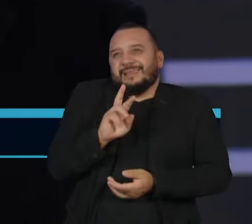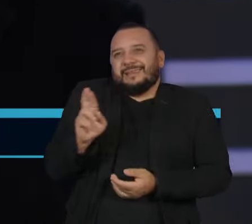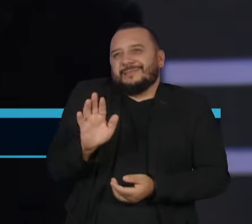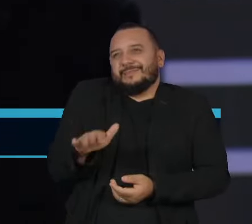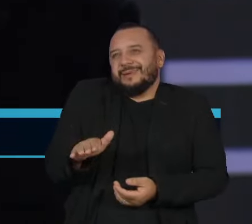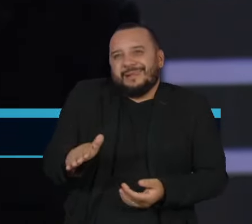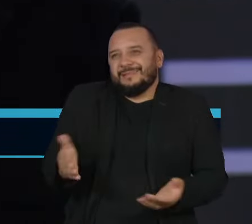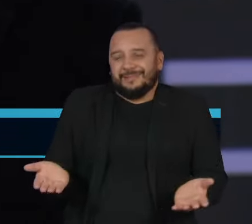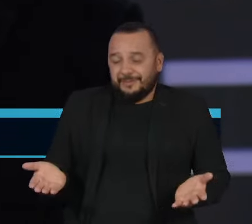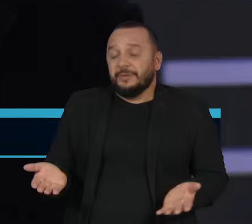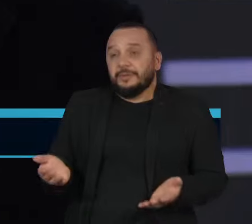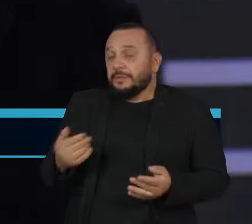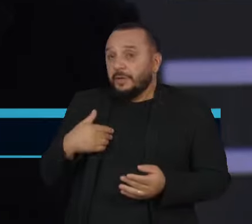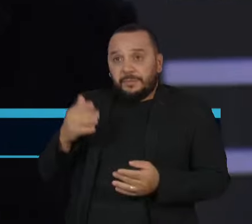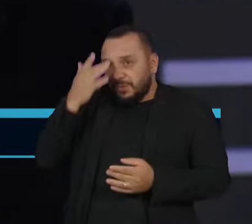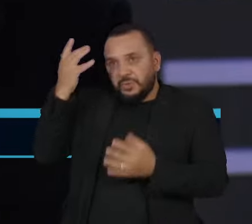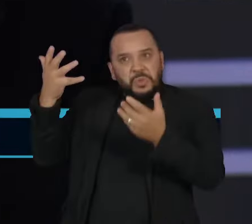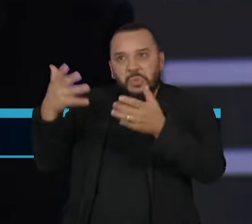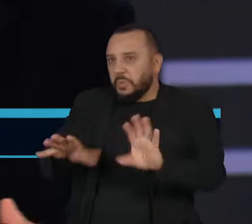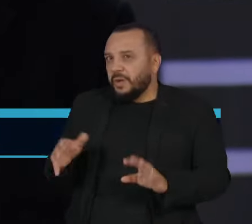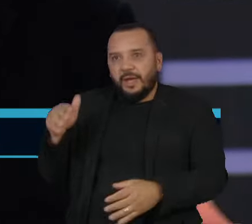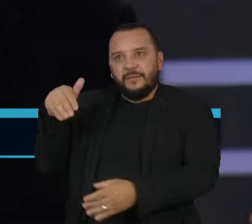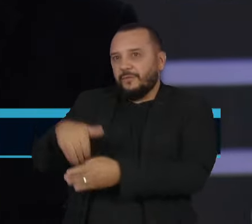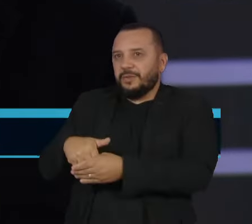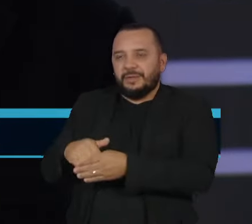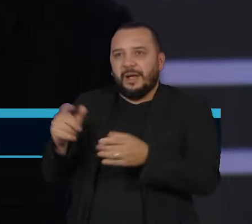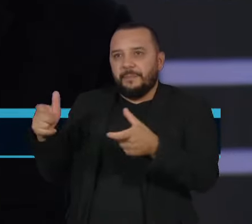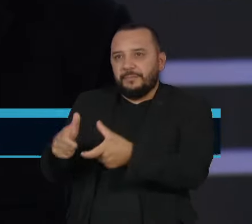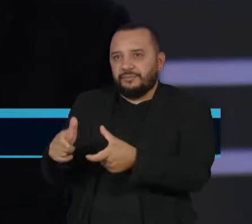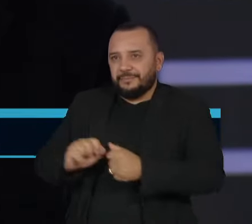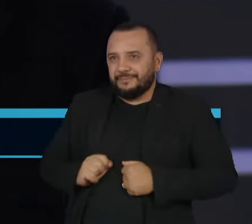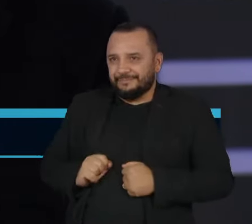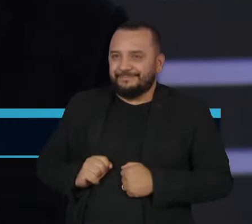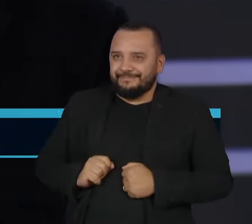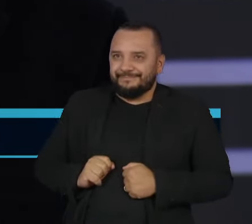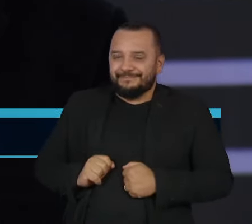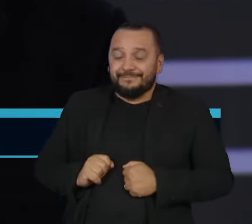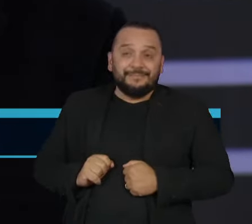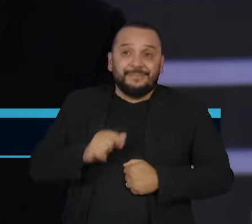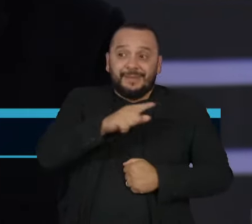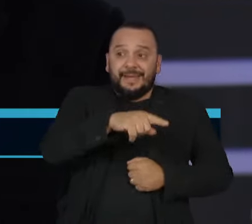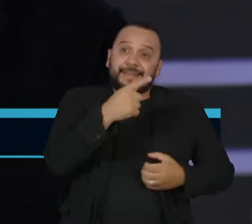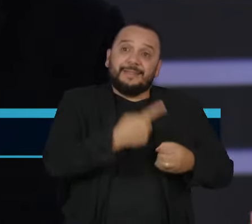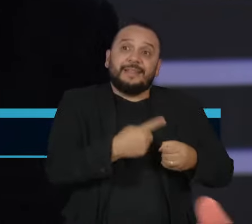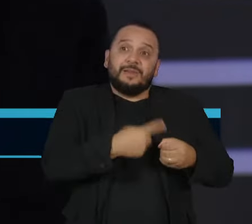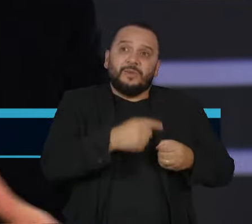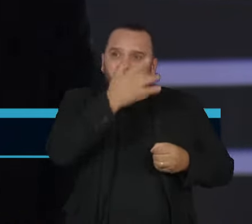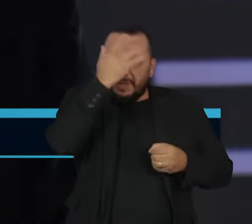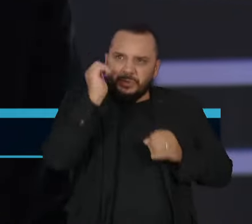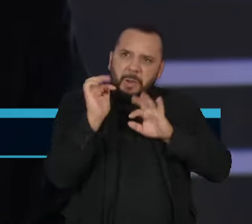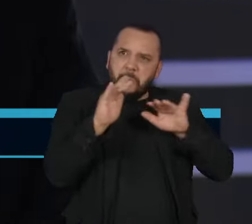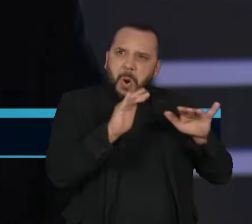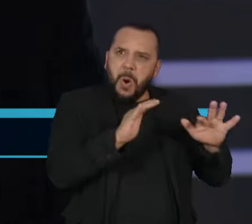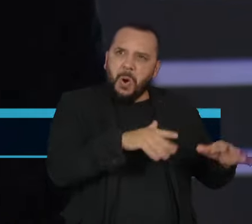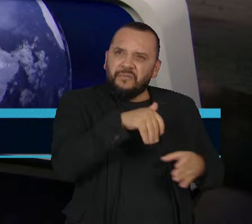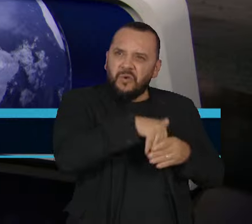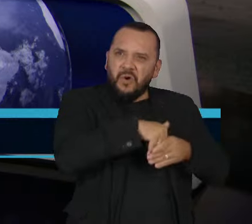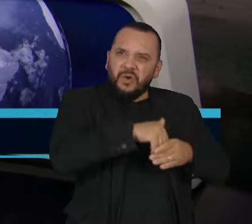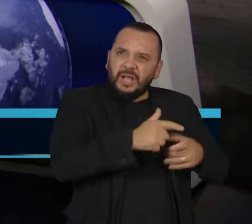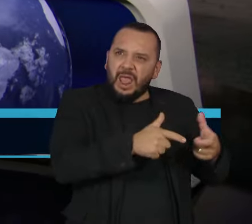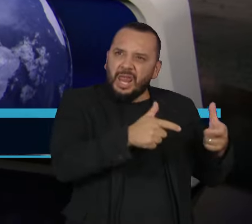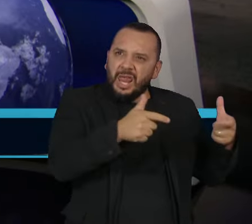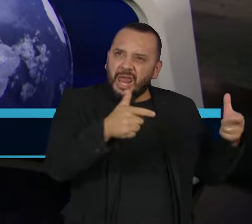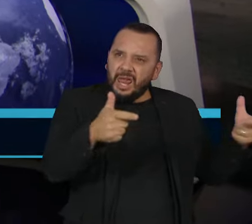de eleitores no interior votam muito mais presentemente do que nas capitais. E o